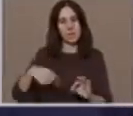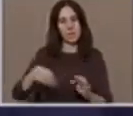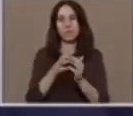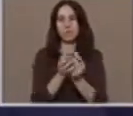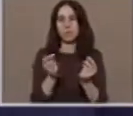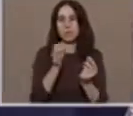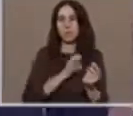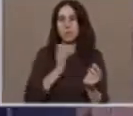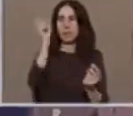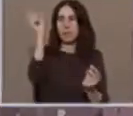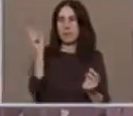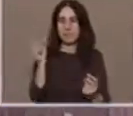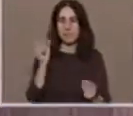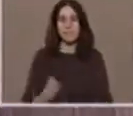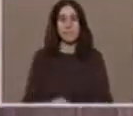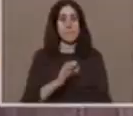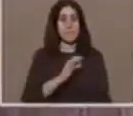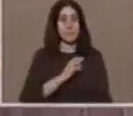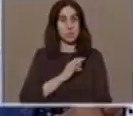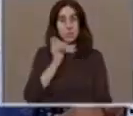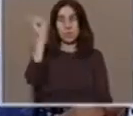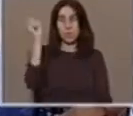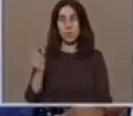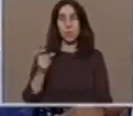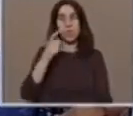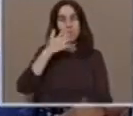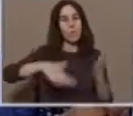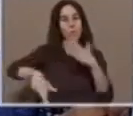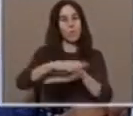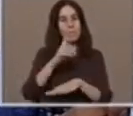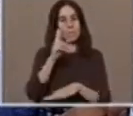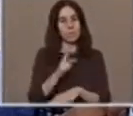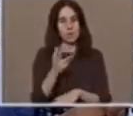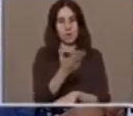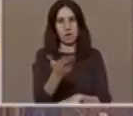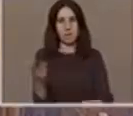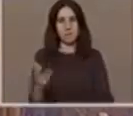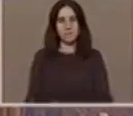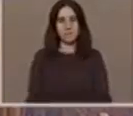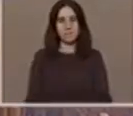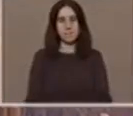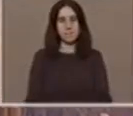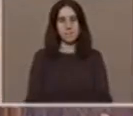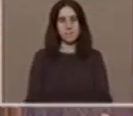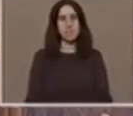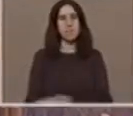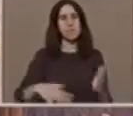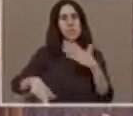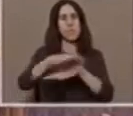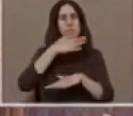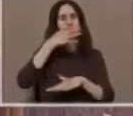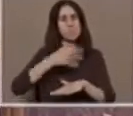ao Senhor. Abençoai, Senhor, o vosso povo. Pelo progresso espiritual de todos os